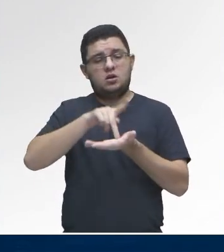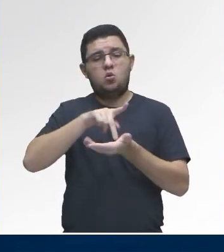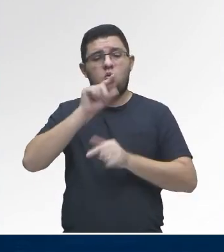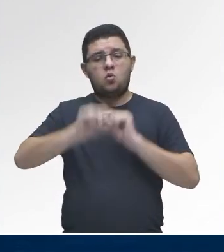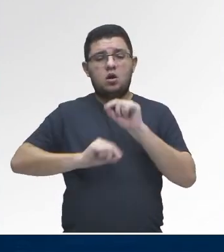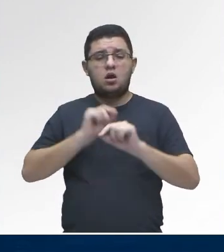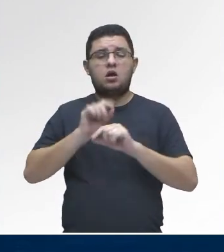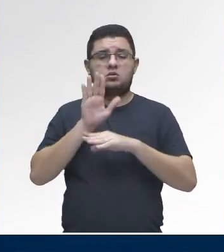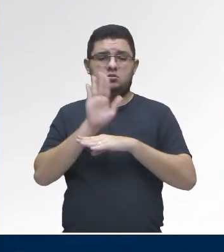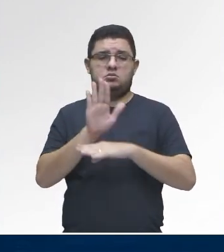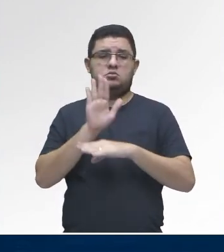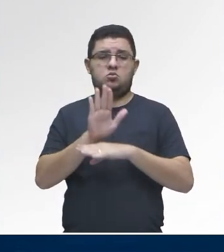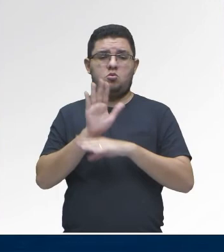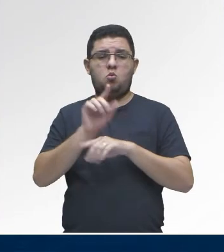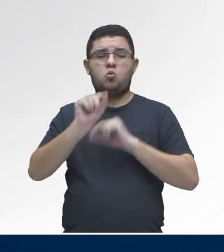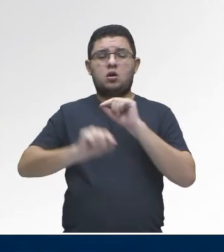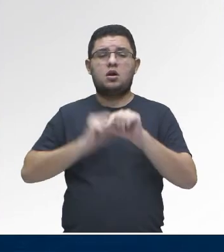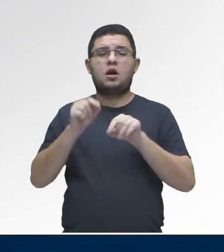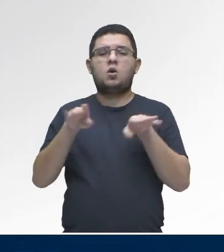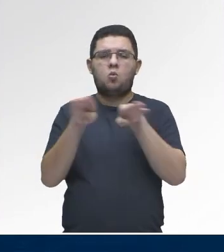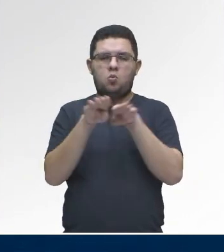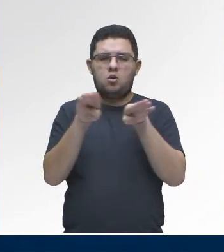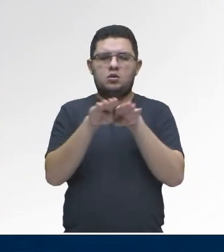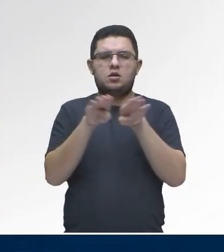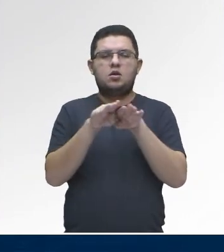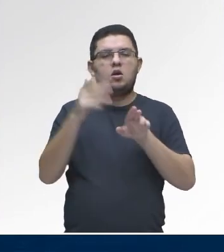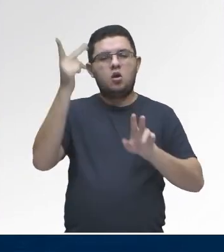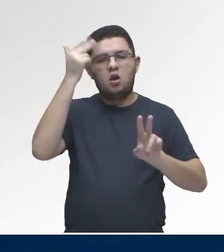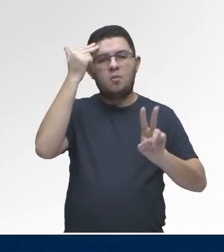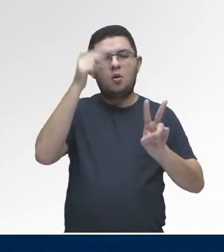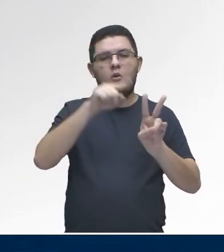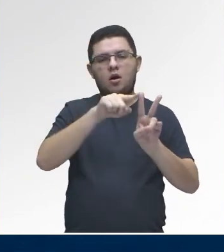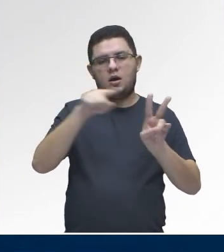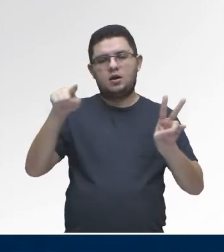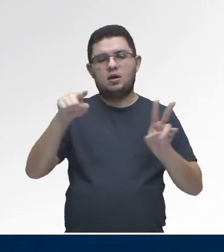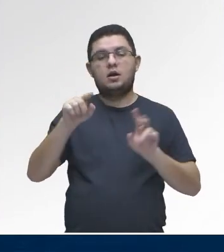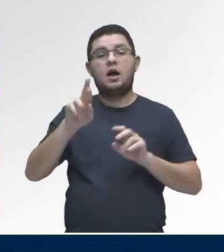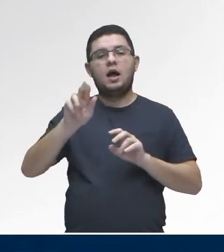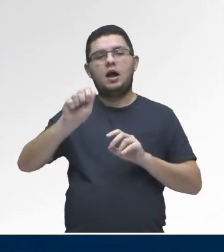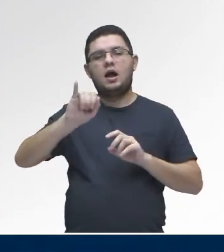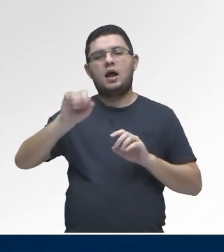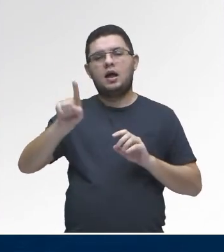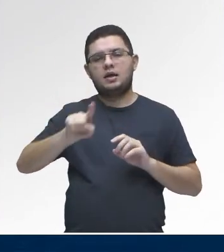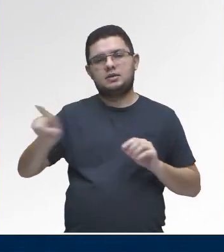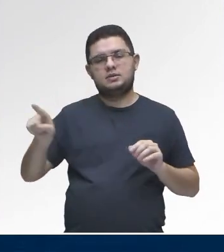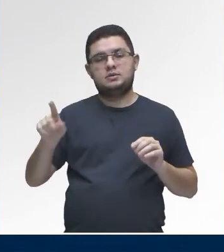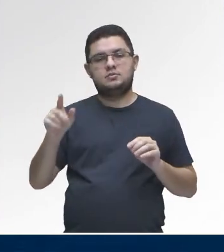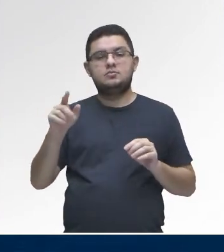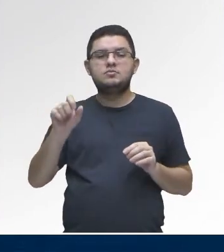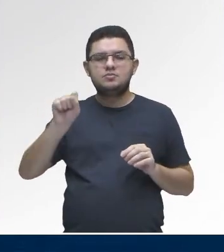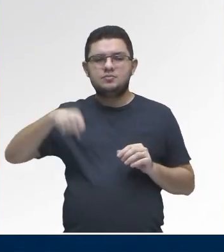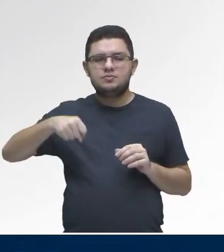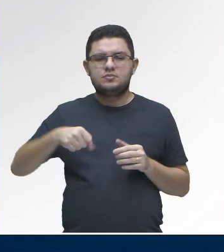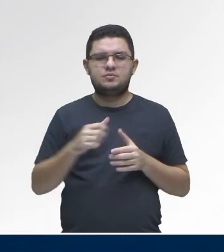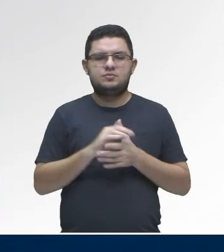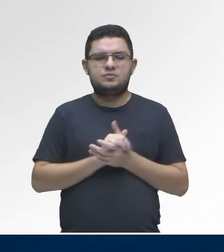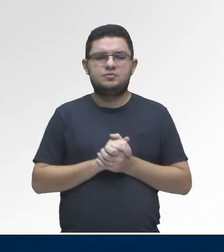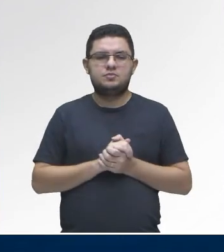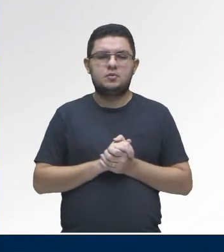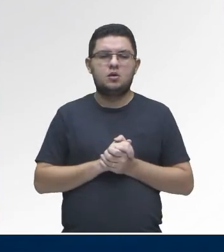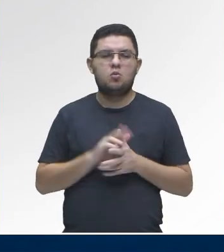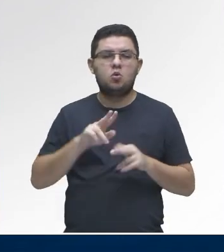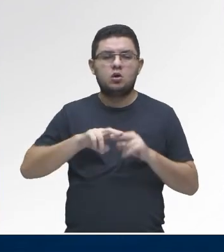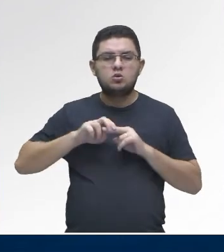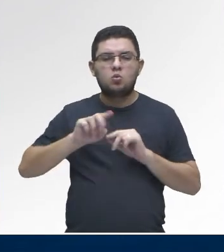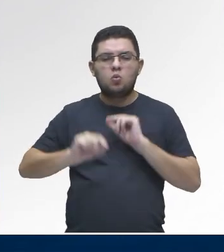a solução, vai ser a raiz dessa equação, sim. Por quê? Porque quando eu substituir no lugar do